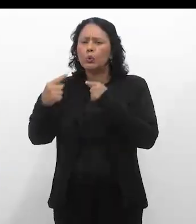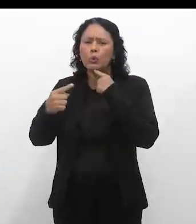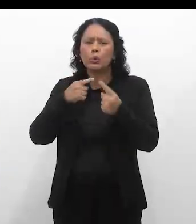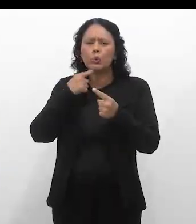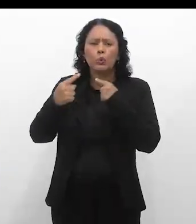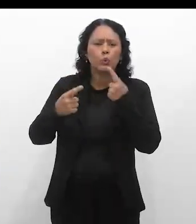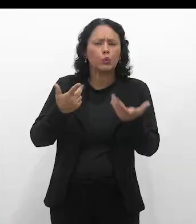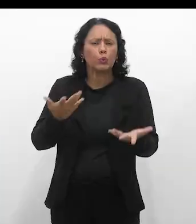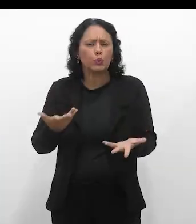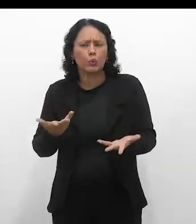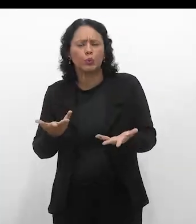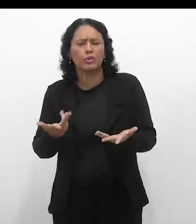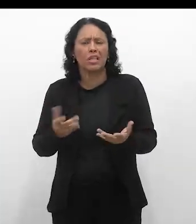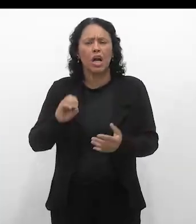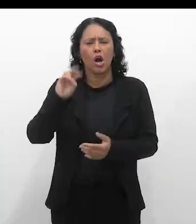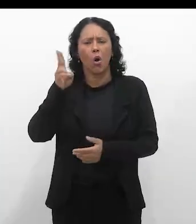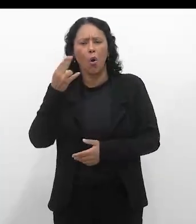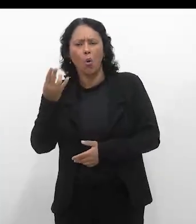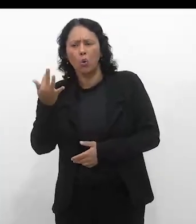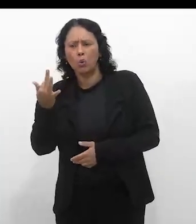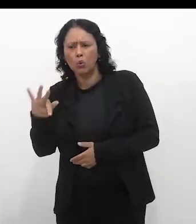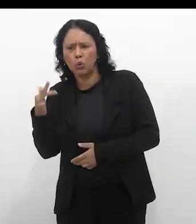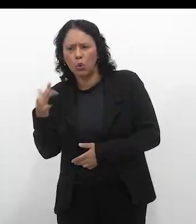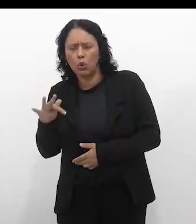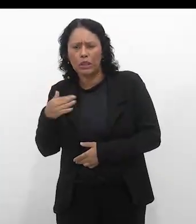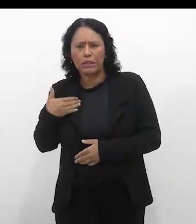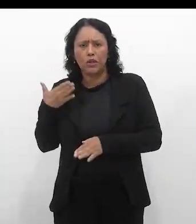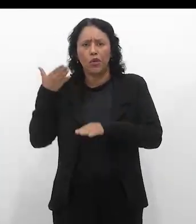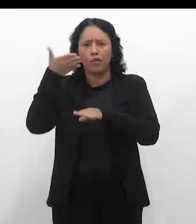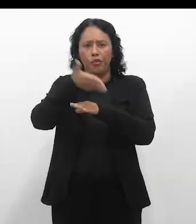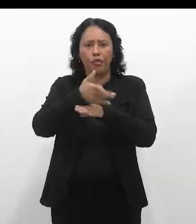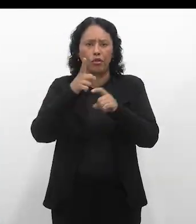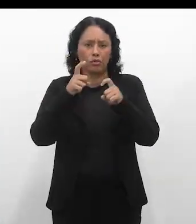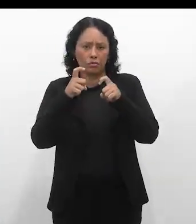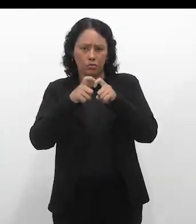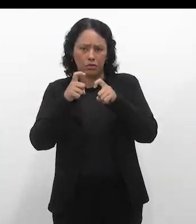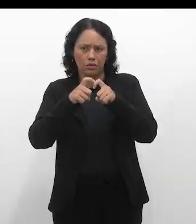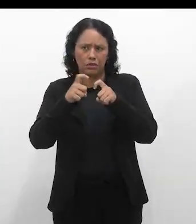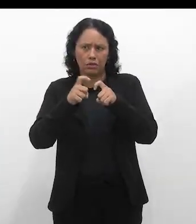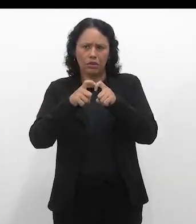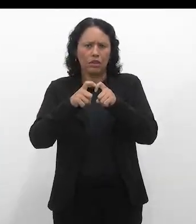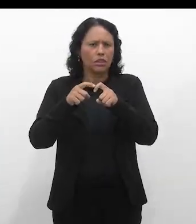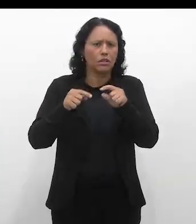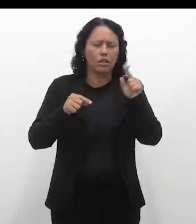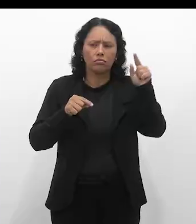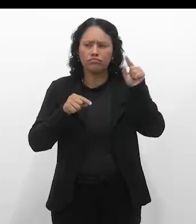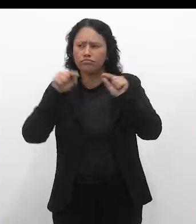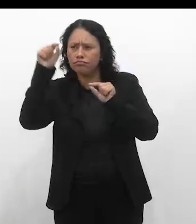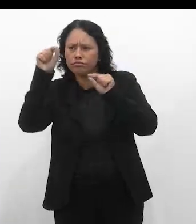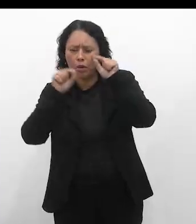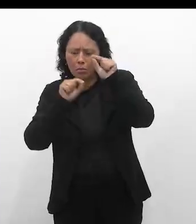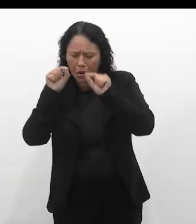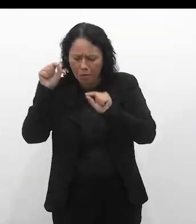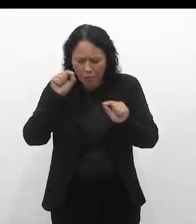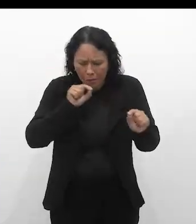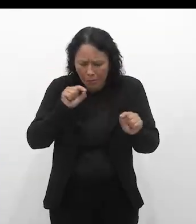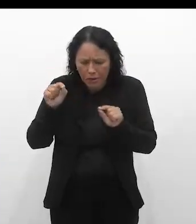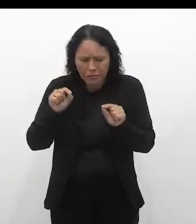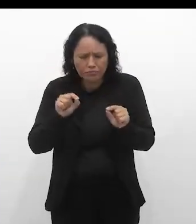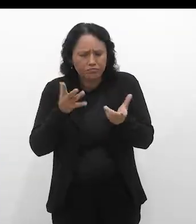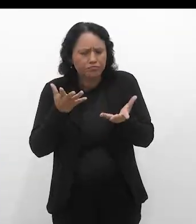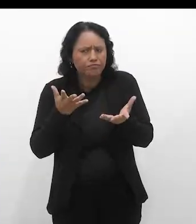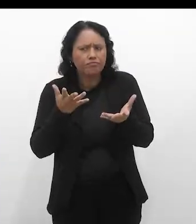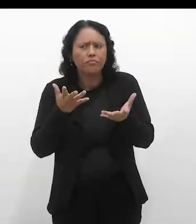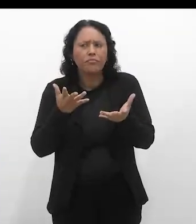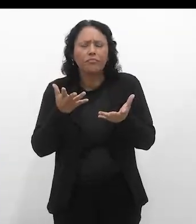tem qualquer tipo de desconforto, se a gente for no médico e ele não ligar os pontos, André, você acha que, como